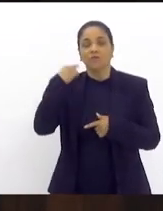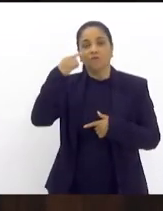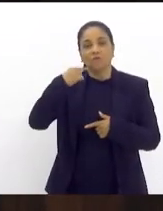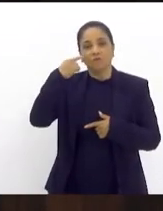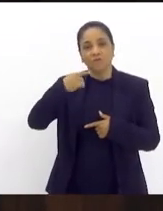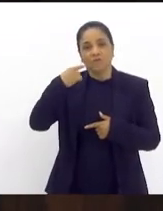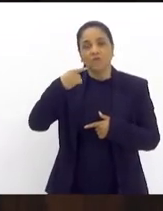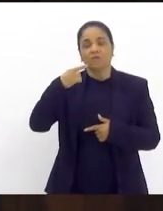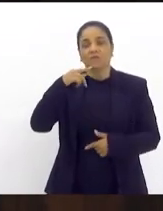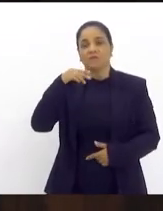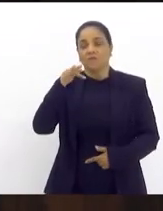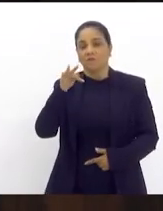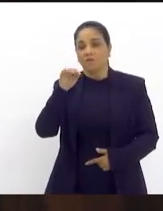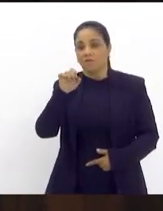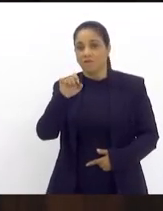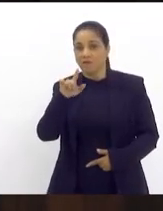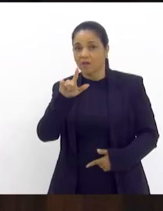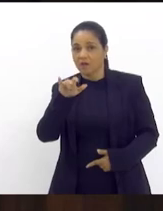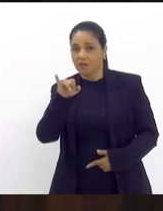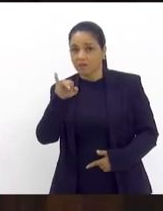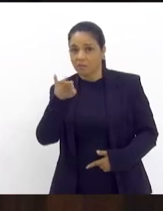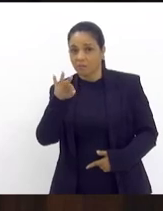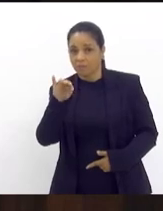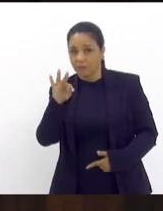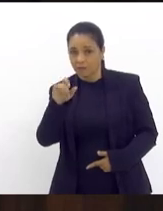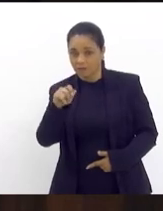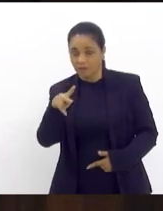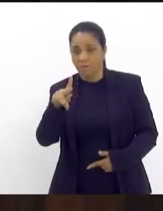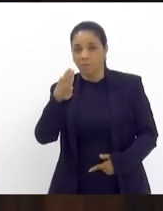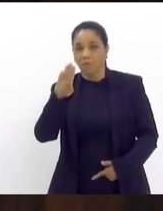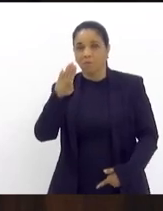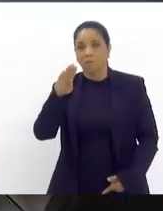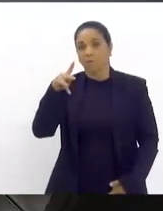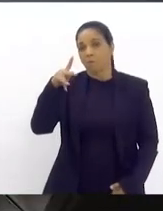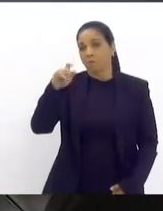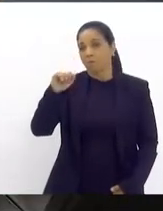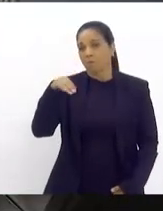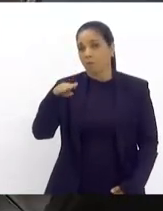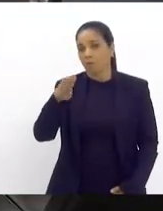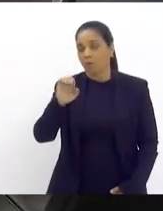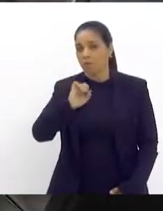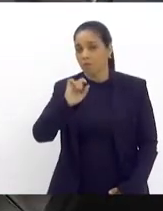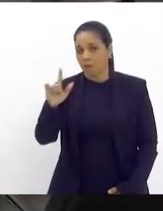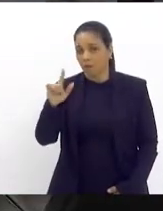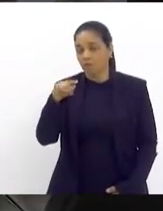poubel senhor dispõe de 10 minutos do tempo regimental